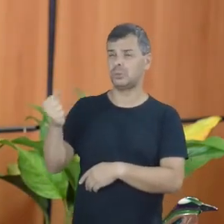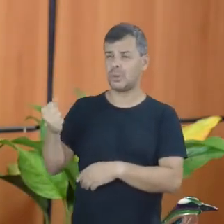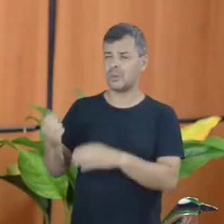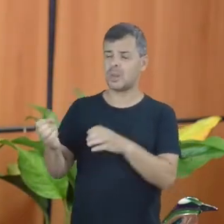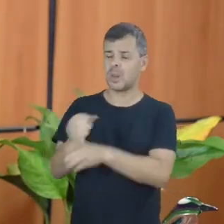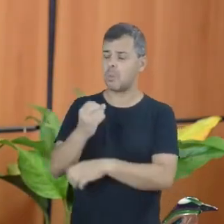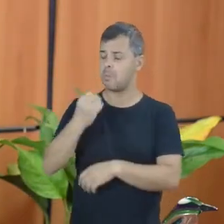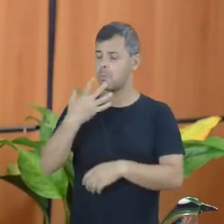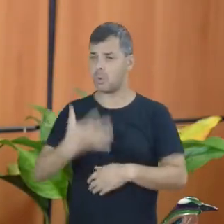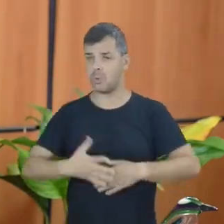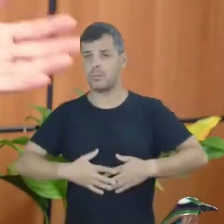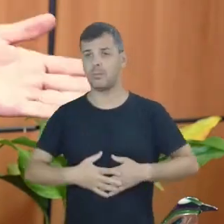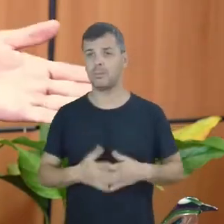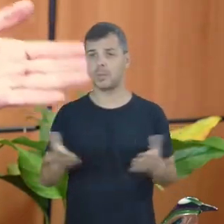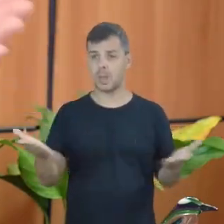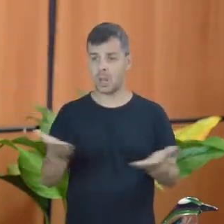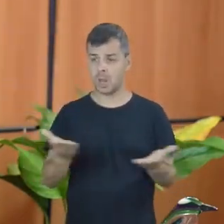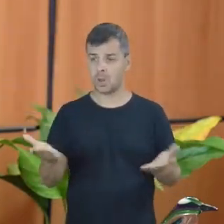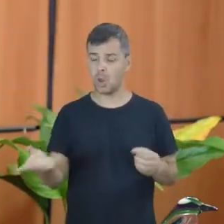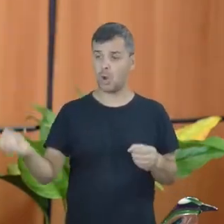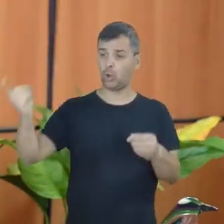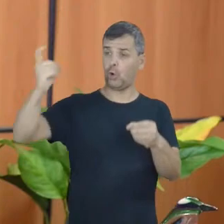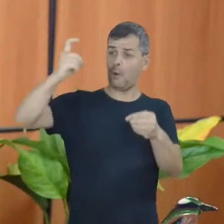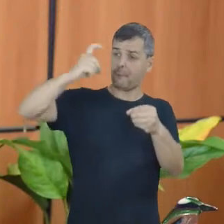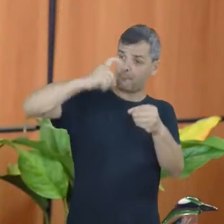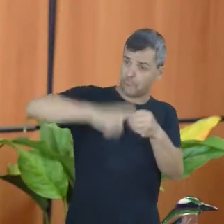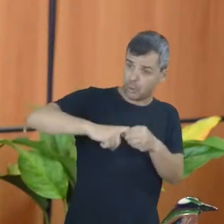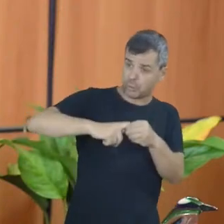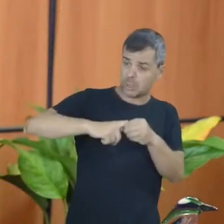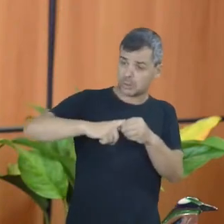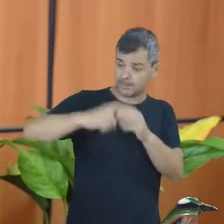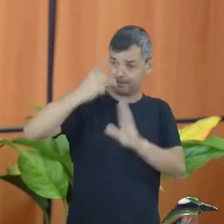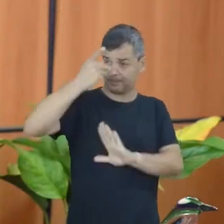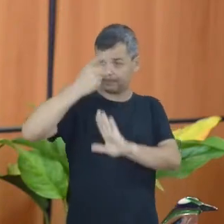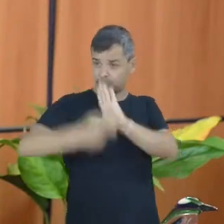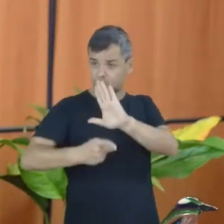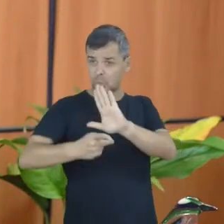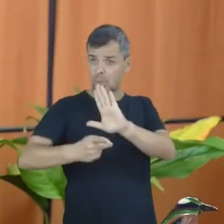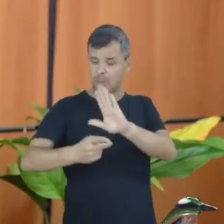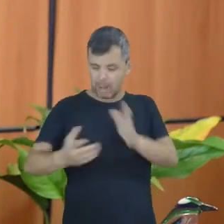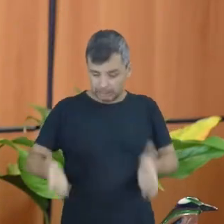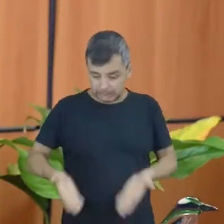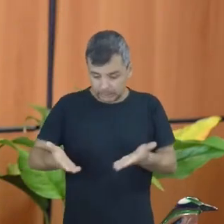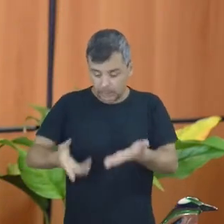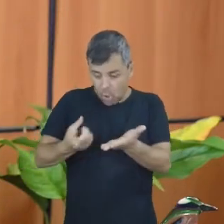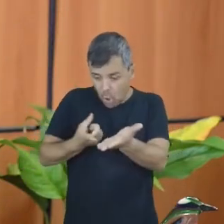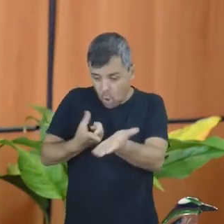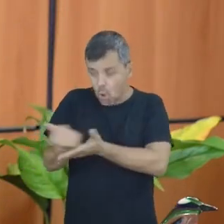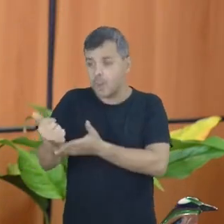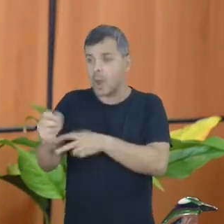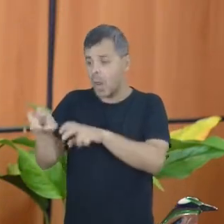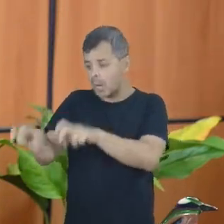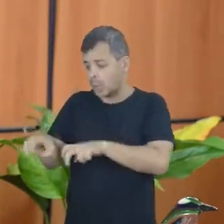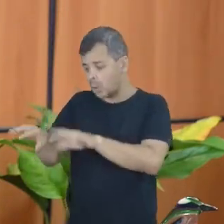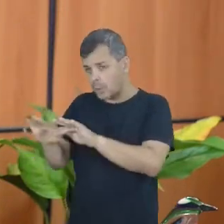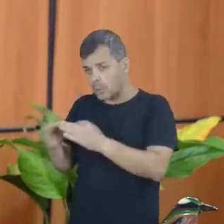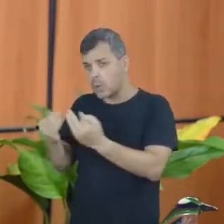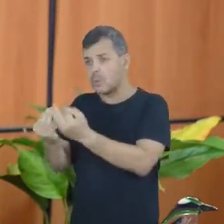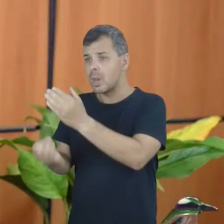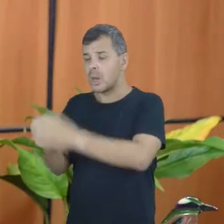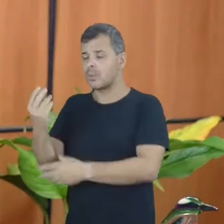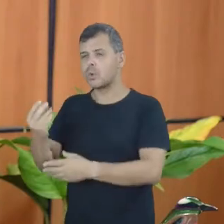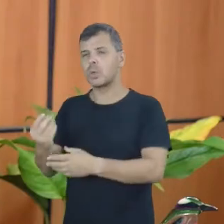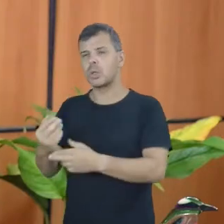muito positiva. Agora está voltando esse processo para estimular a compra da agricultura familiar, do